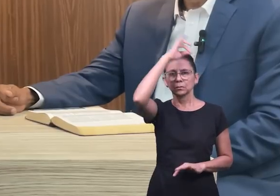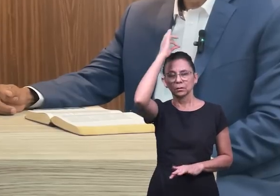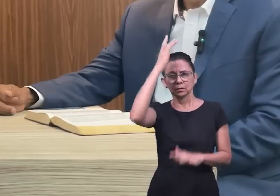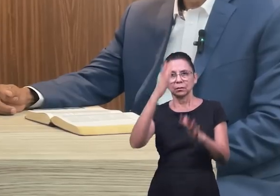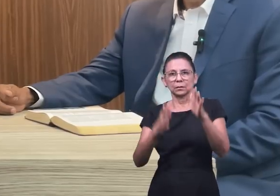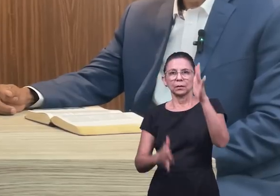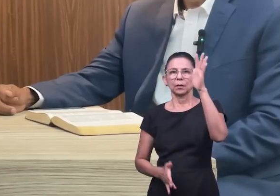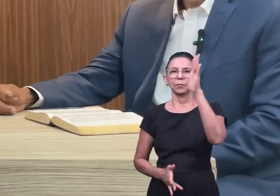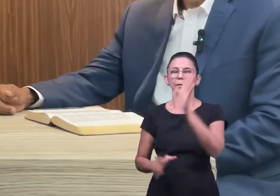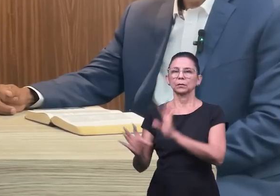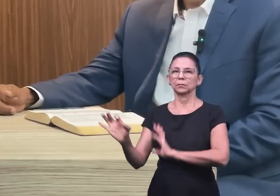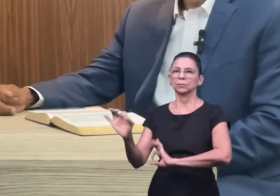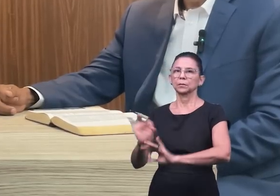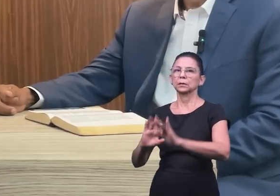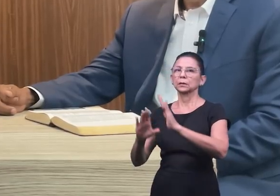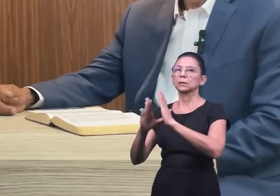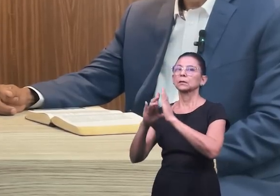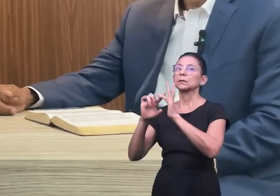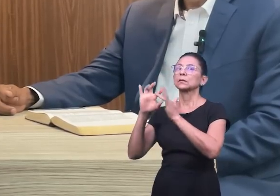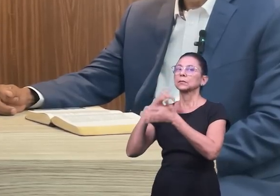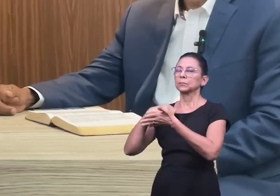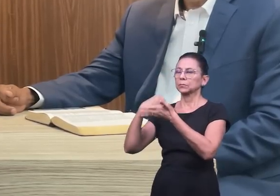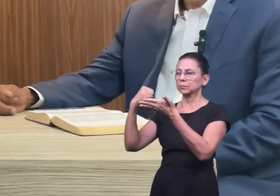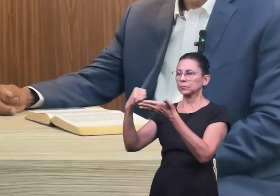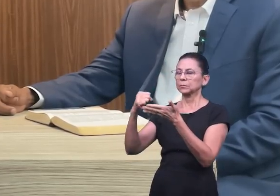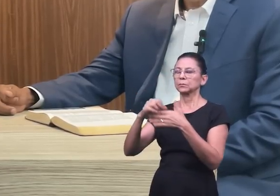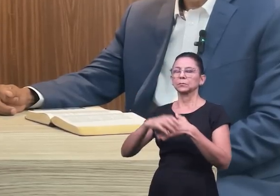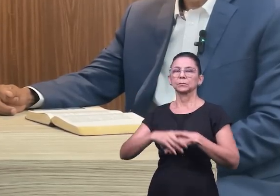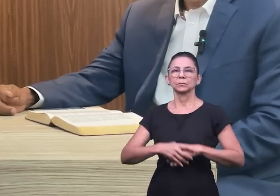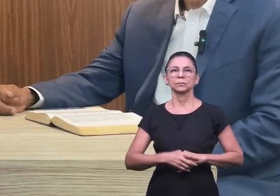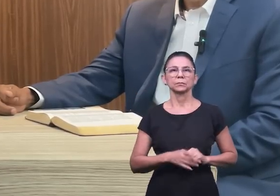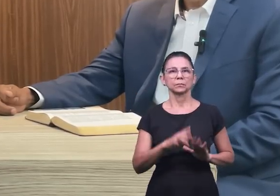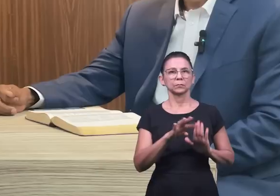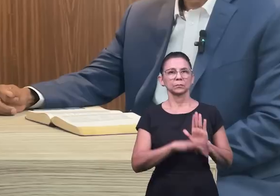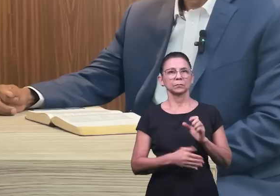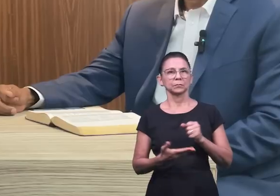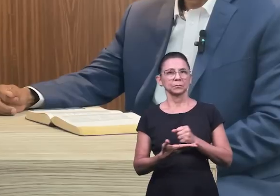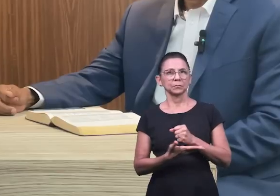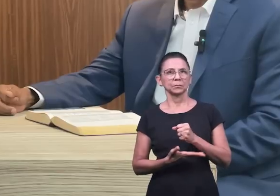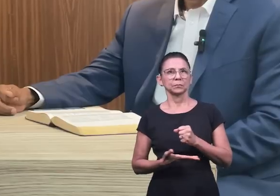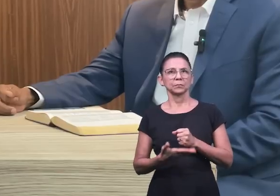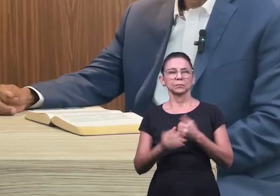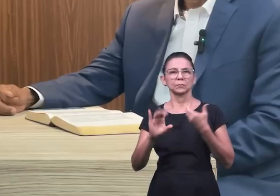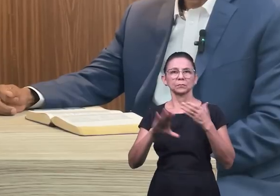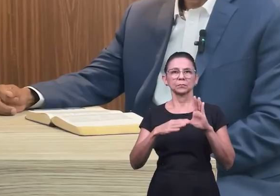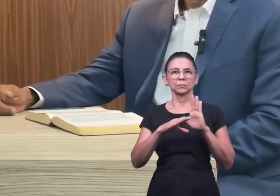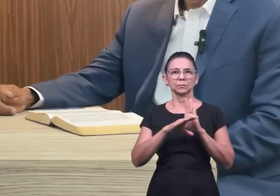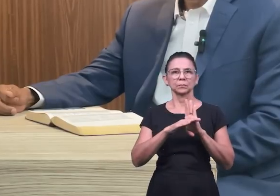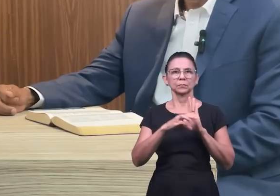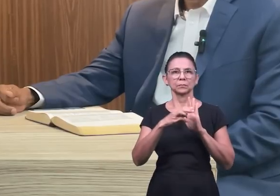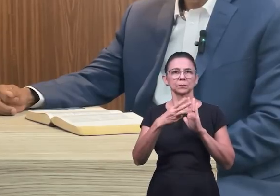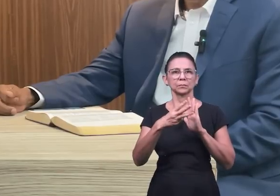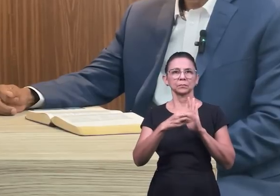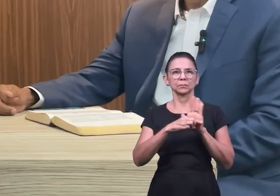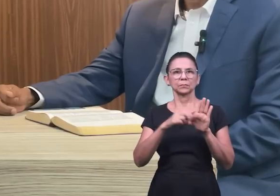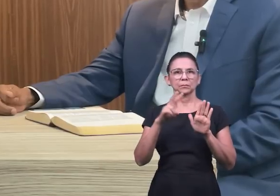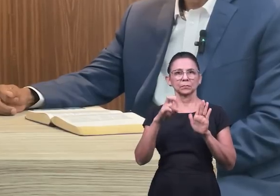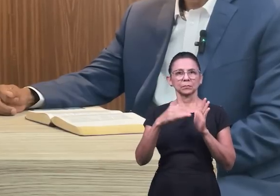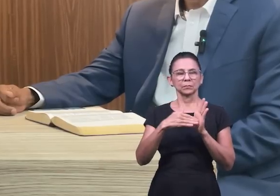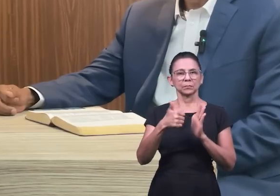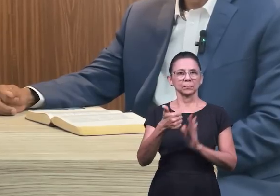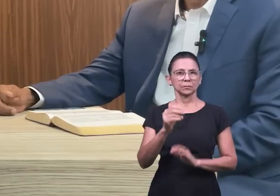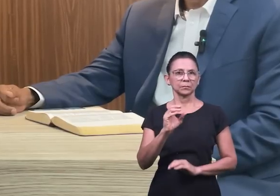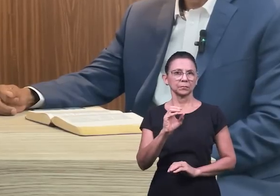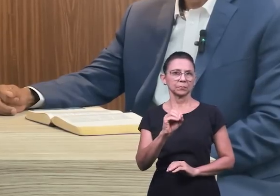Santo, preparando a igreja para o arrebatamento. O texto básico é Cantares 3, versículos 5 a